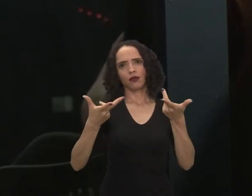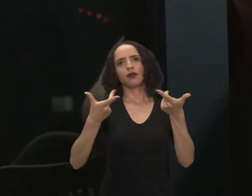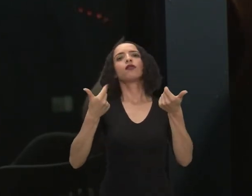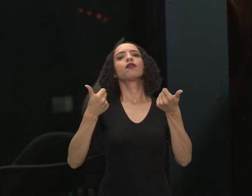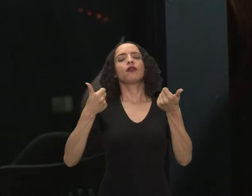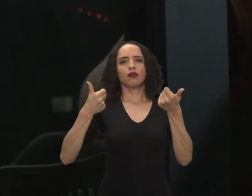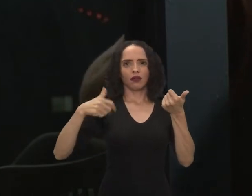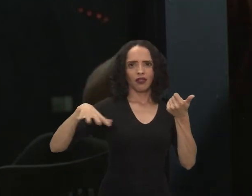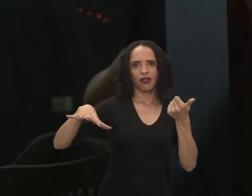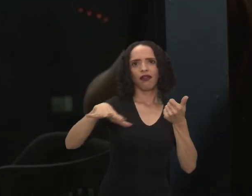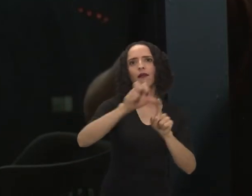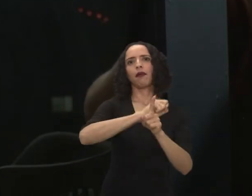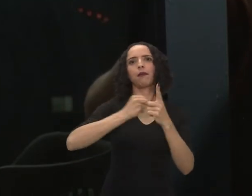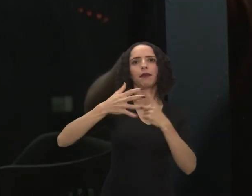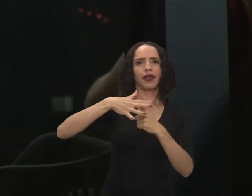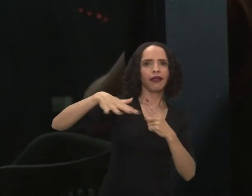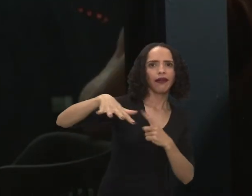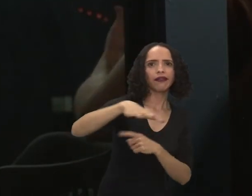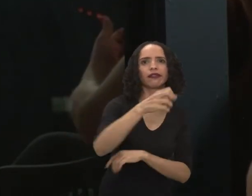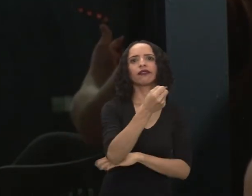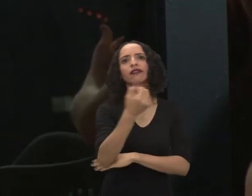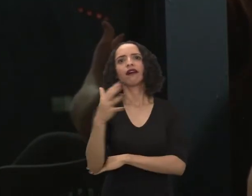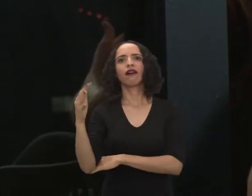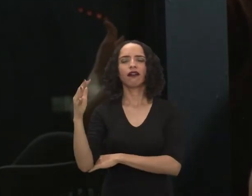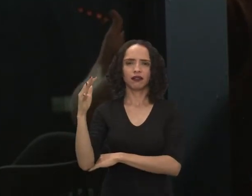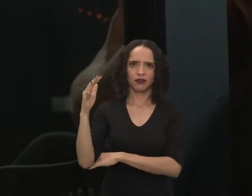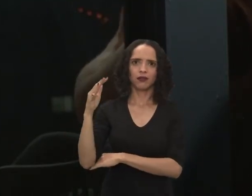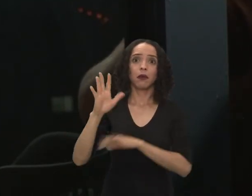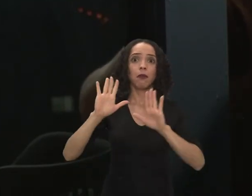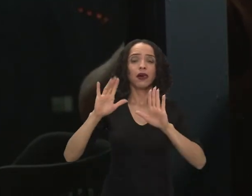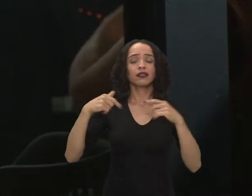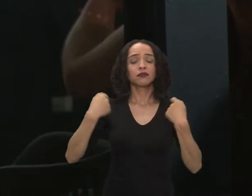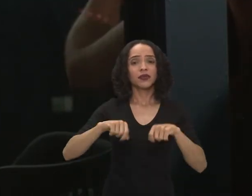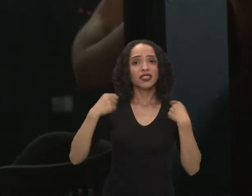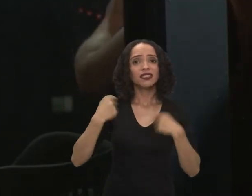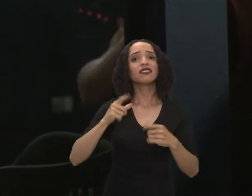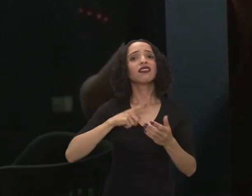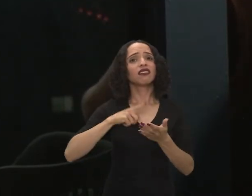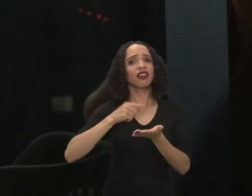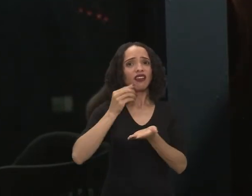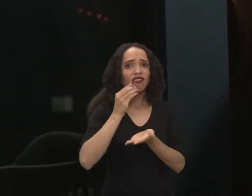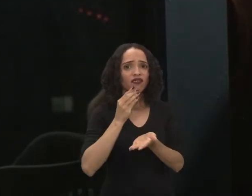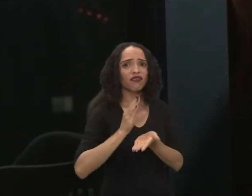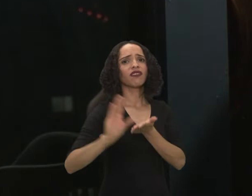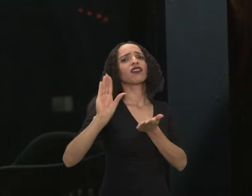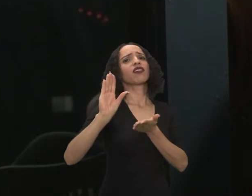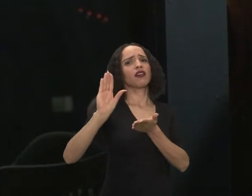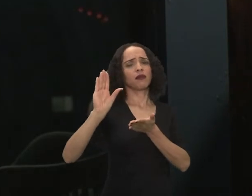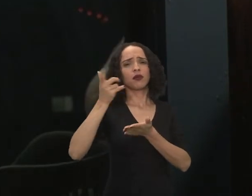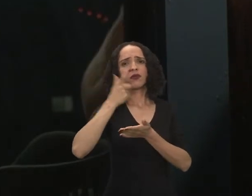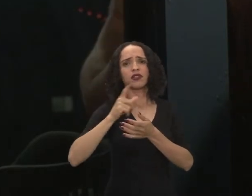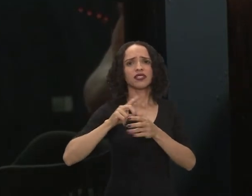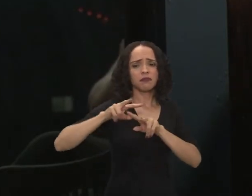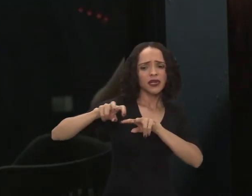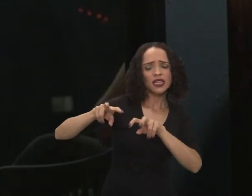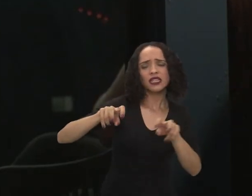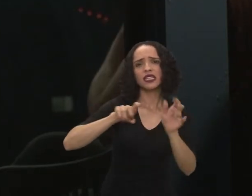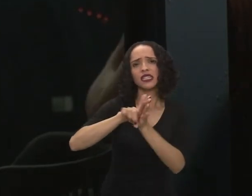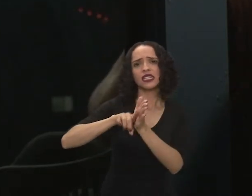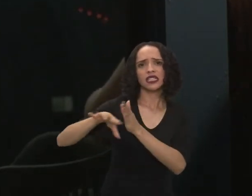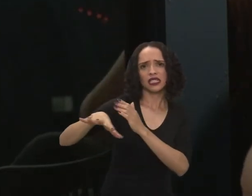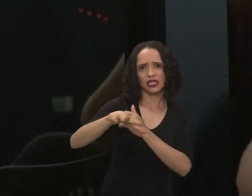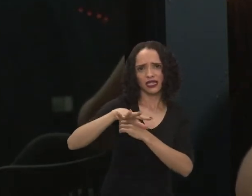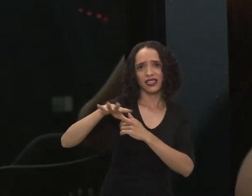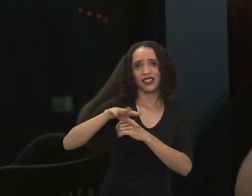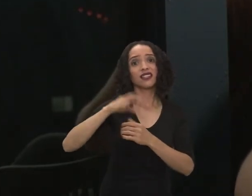vista ambiental. Mas para que isso ocorra é preciso desenvolver. E para que eu desenvolva é preciso que tenha recurso para pesquisa, né? Coisa que a gente não está vendo